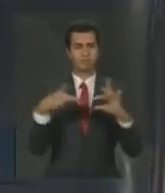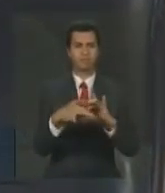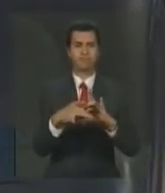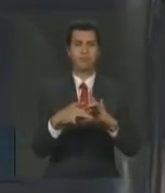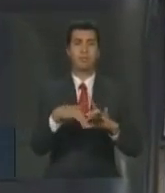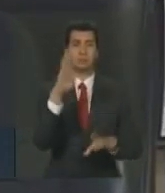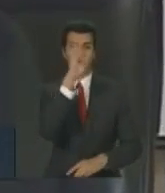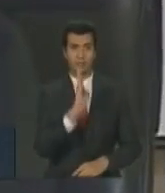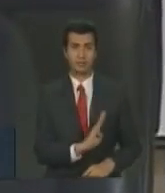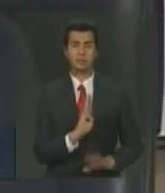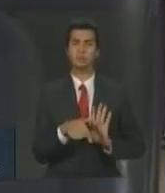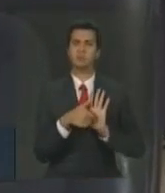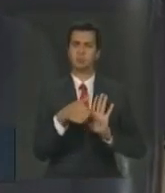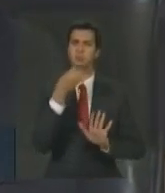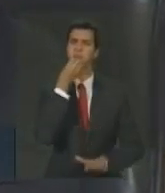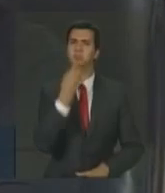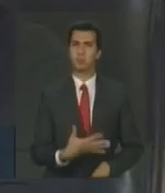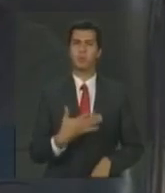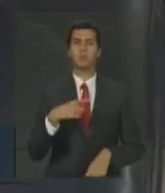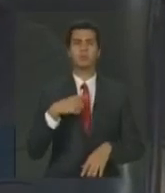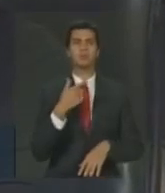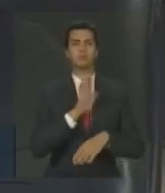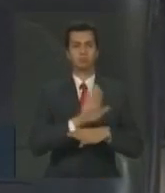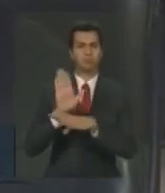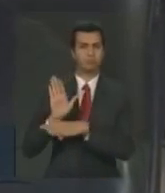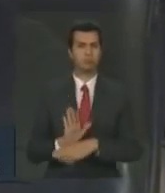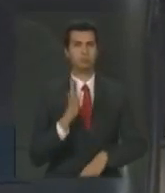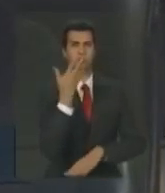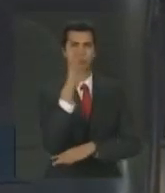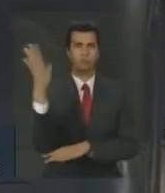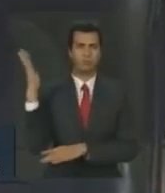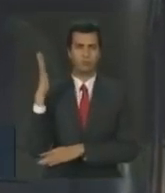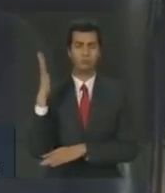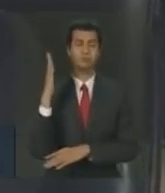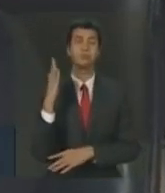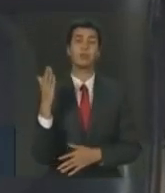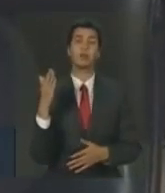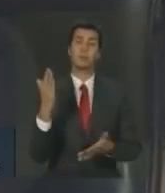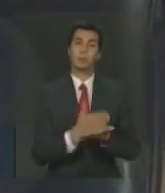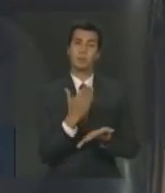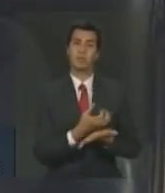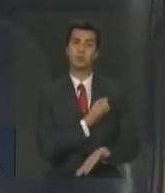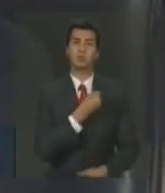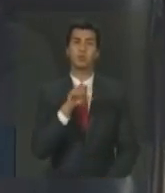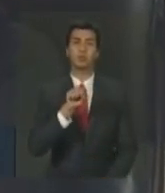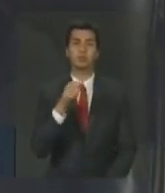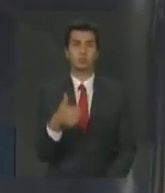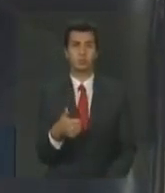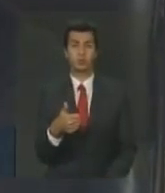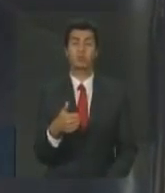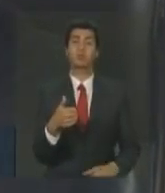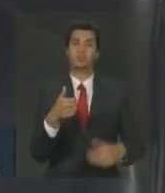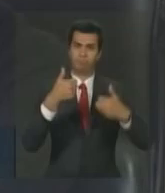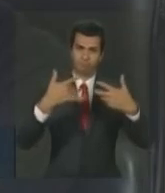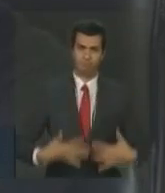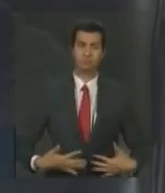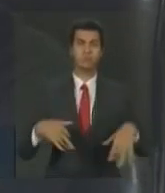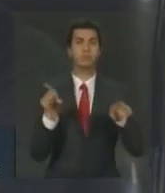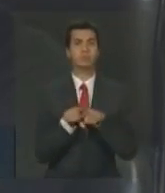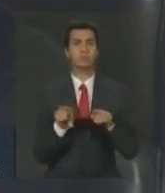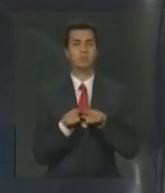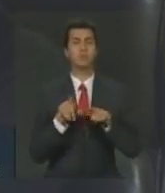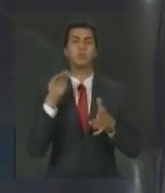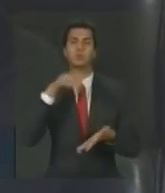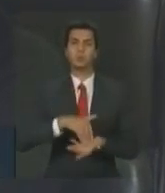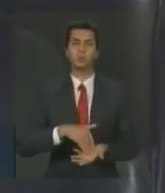na preservação da biodiversidade, também na página 81. E, por fim, a questão da redução da desigualdade,